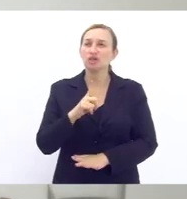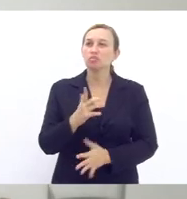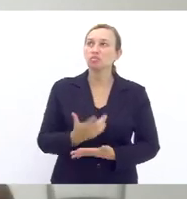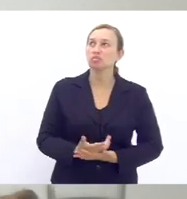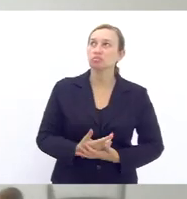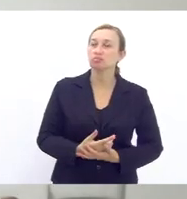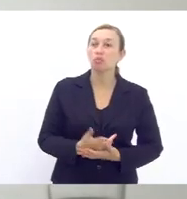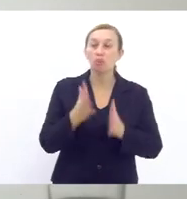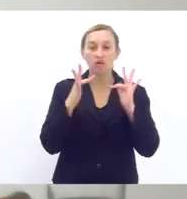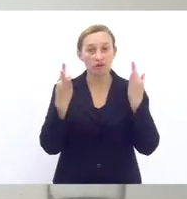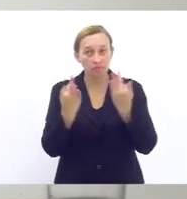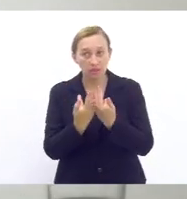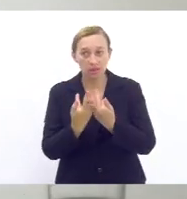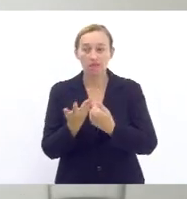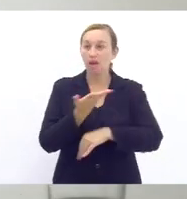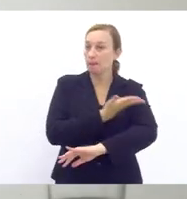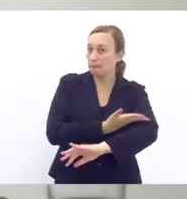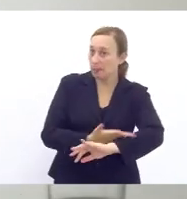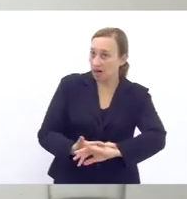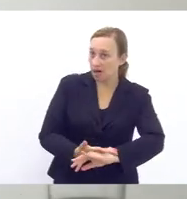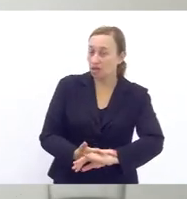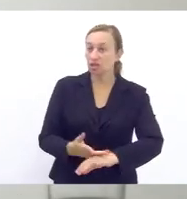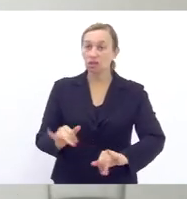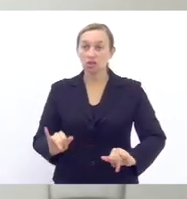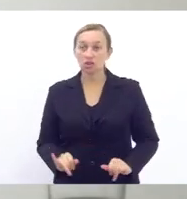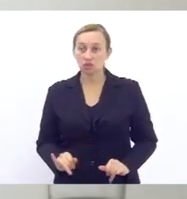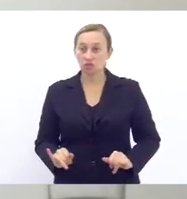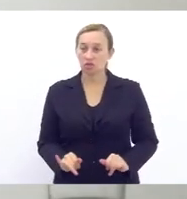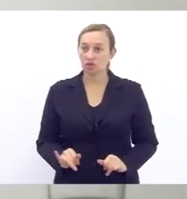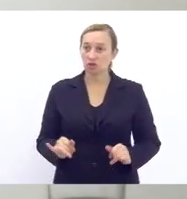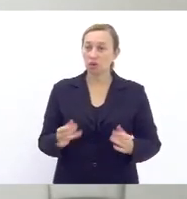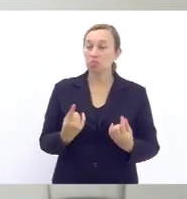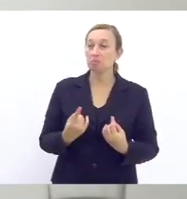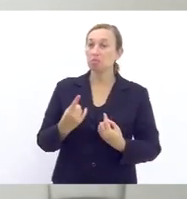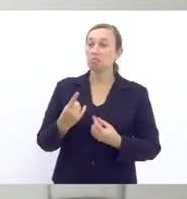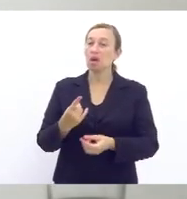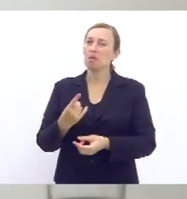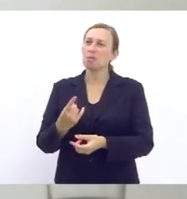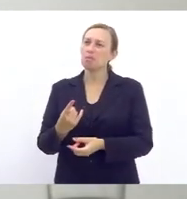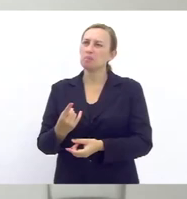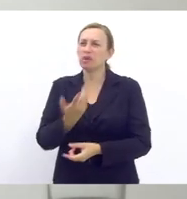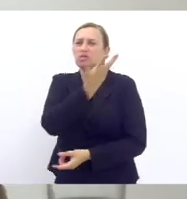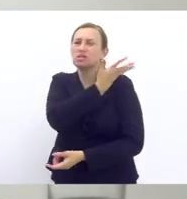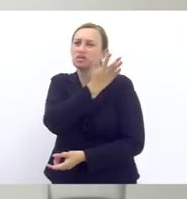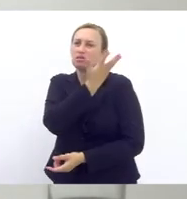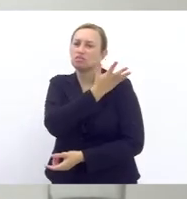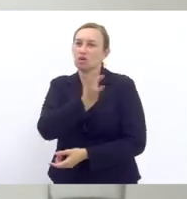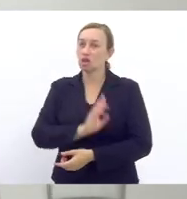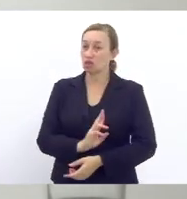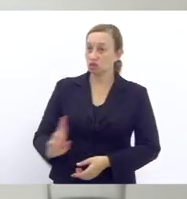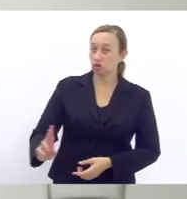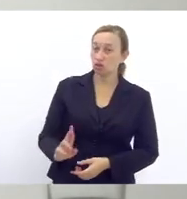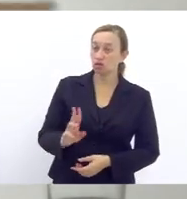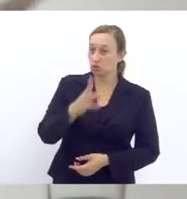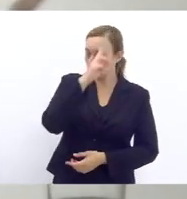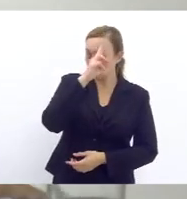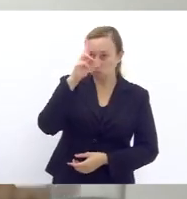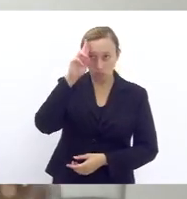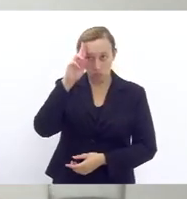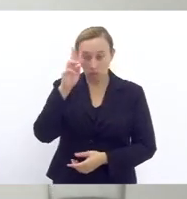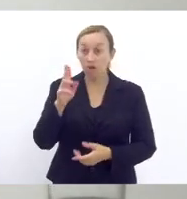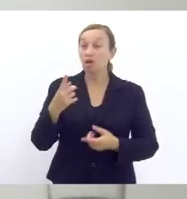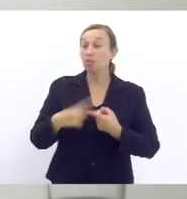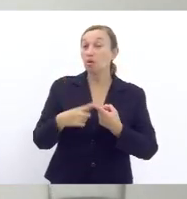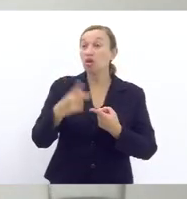uma família branca que sofreu intolerância religiosa no Uber E por que que eu trago esse debate aqui porque ela teve visibilidade